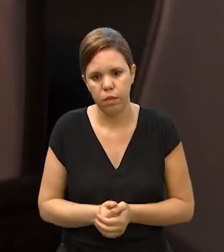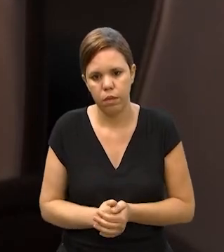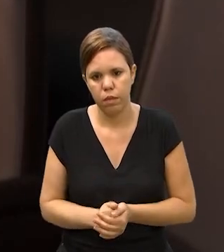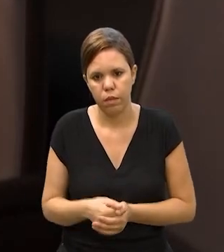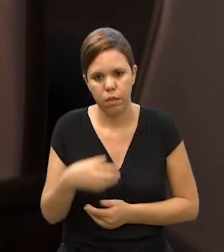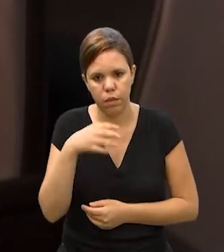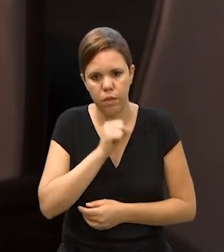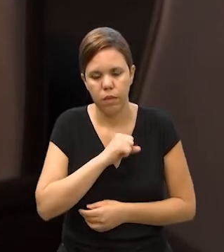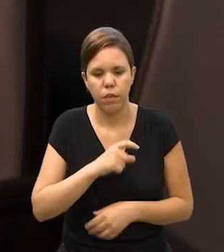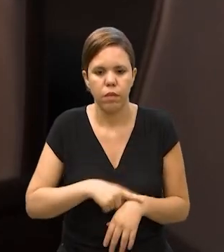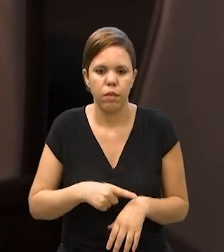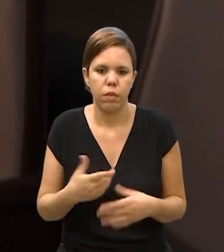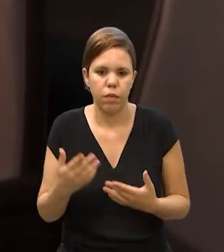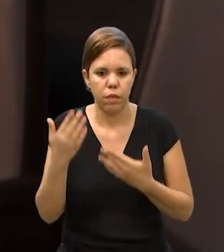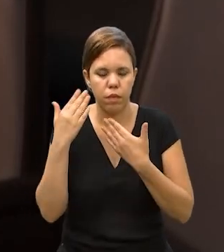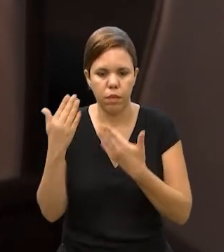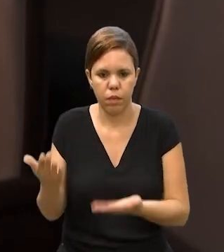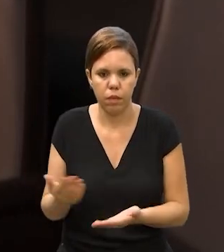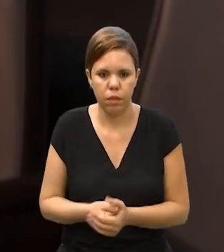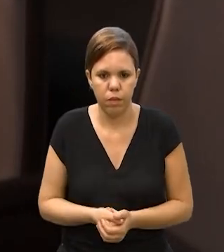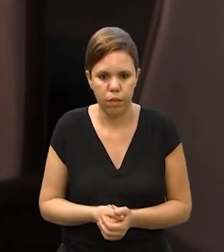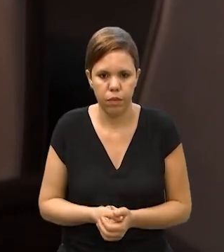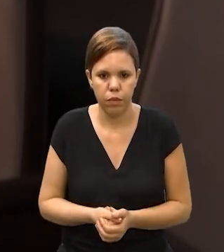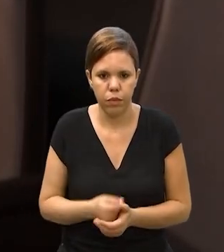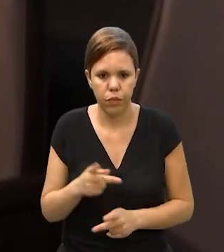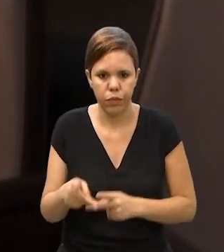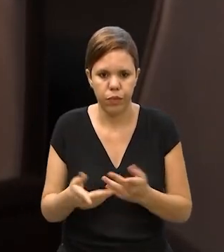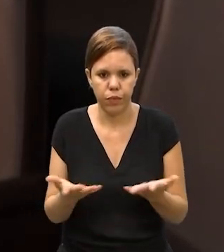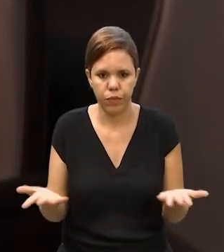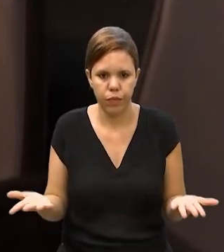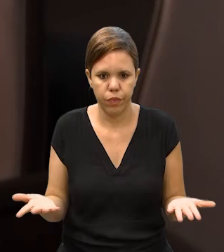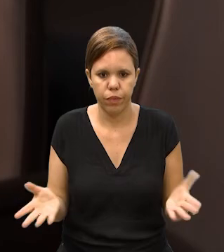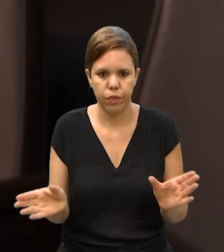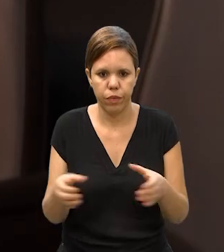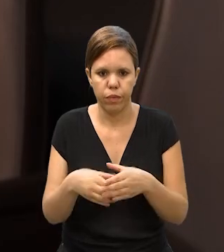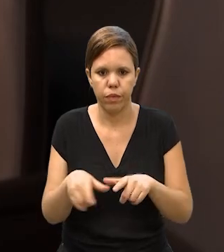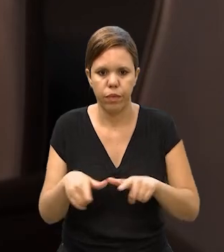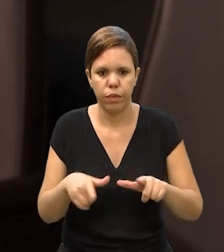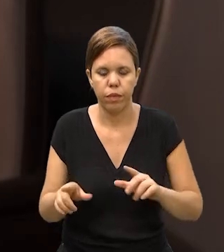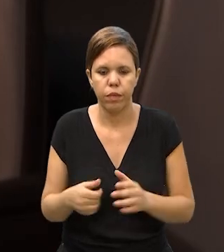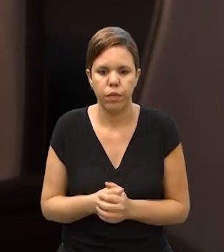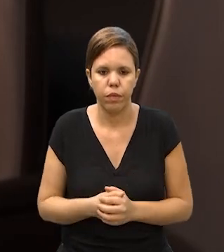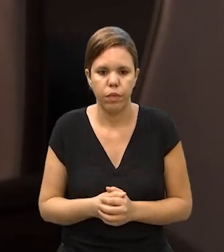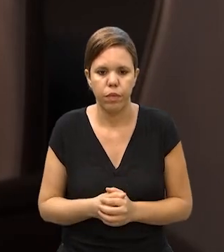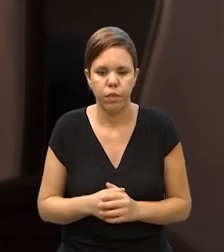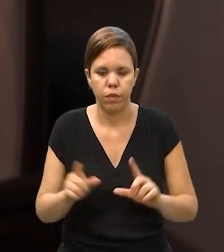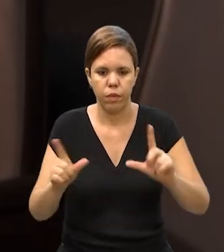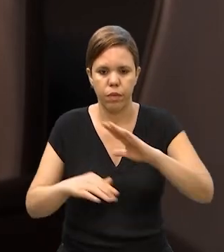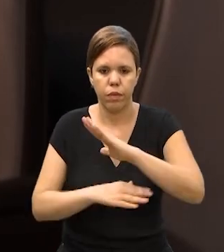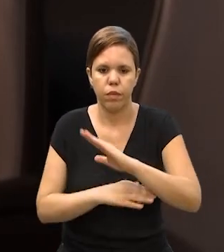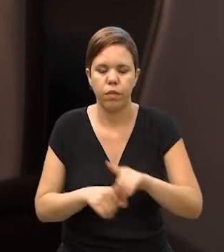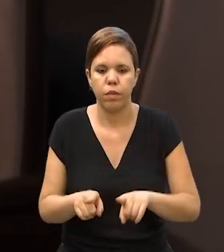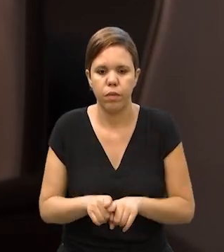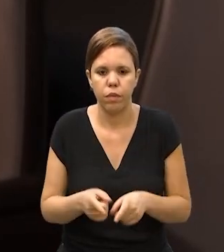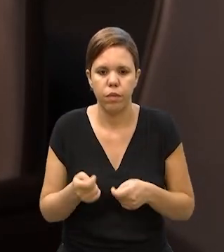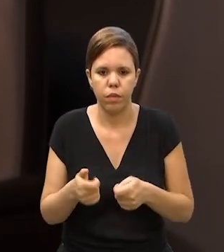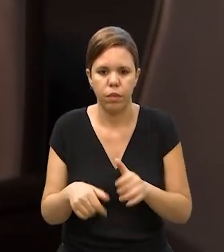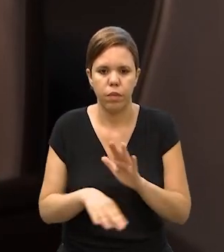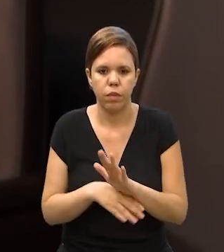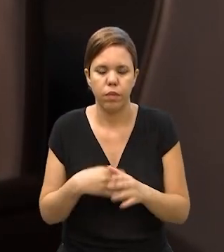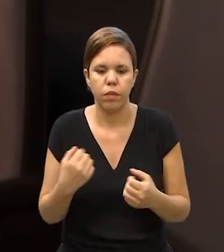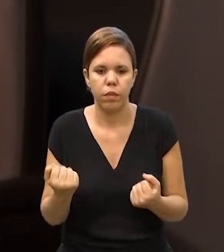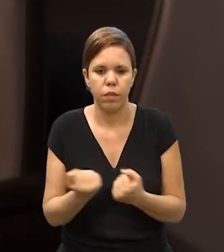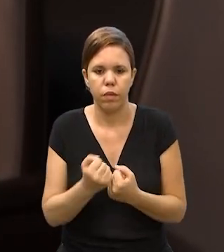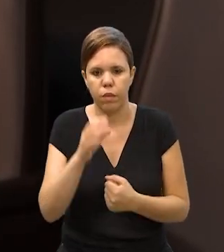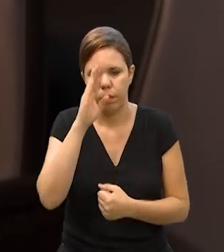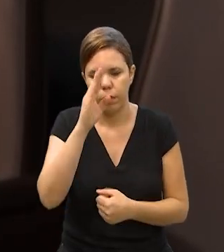passou voando. Vivi, agradeço você, agradeço a sua equipe, agradecer a todos aí da TV Câmara que dão para a gente um